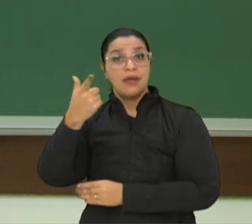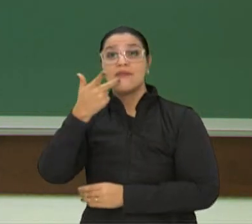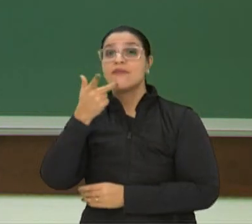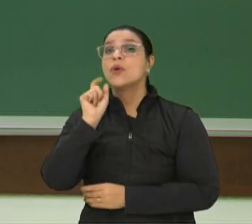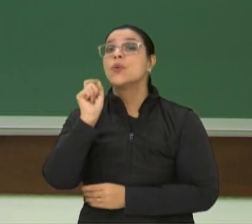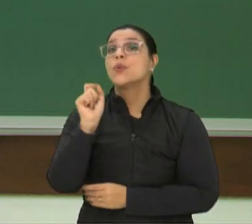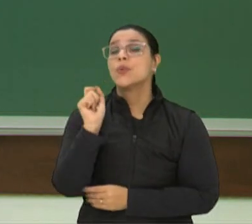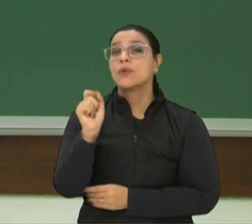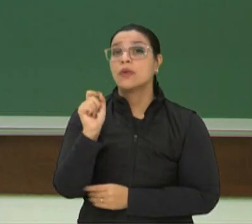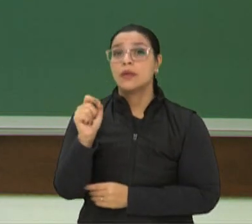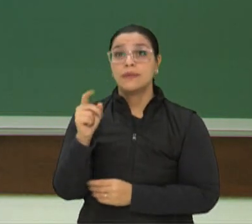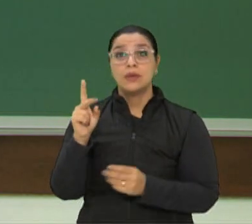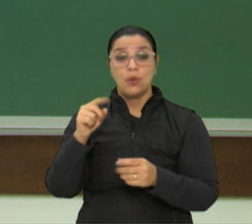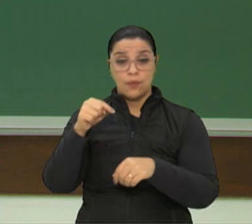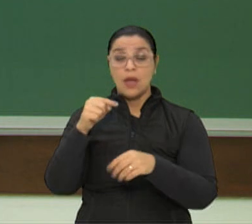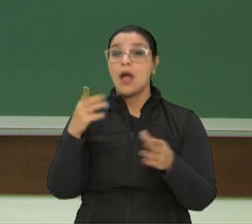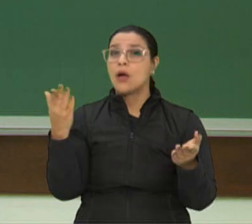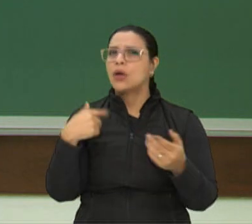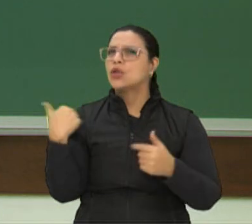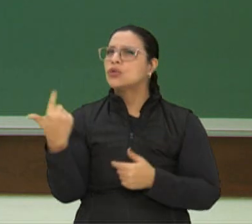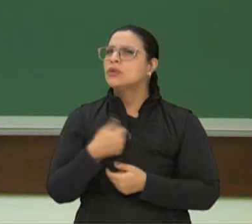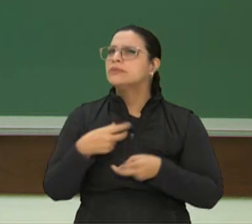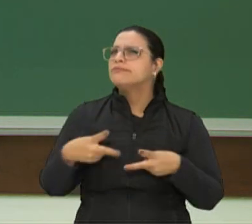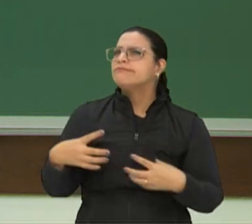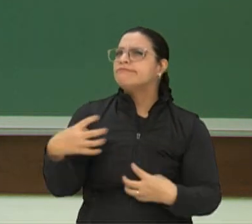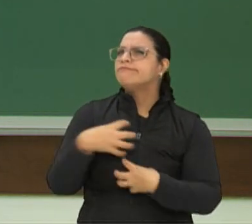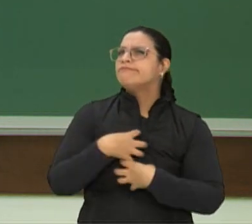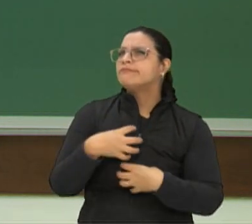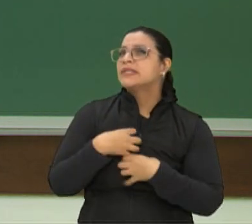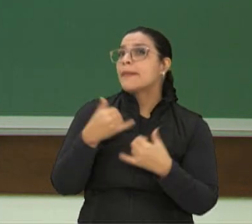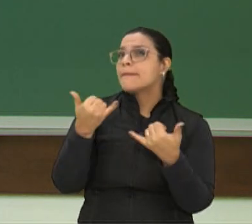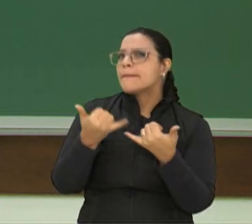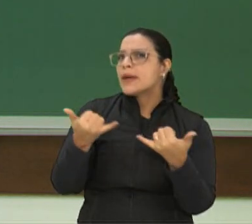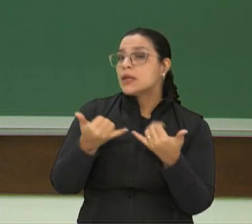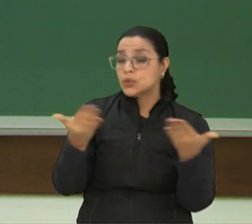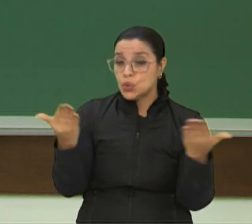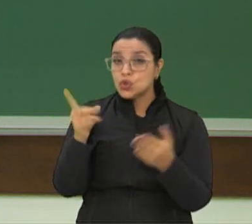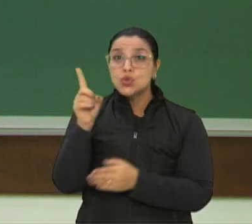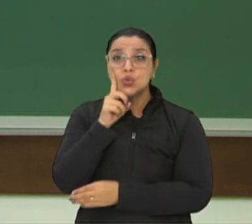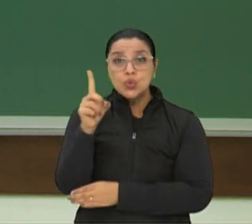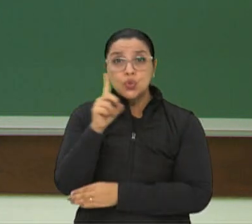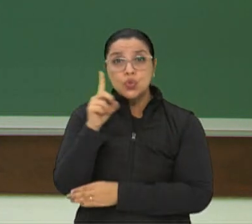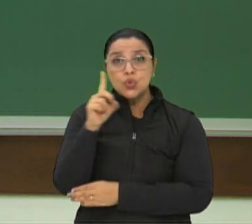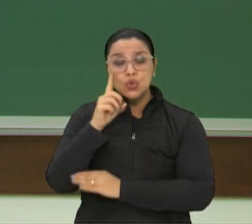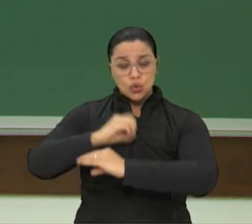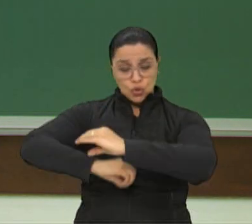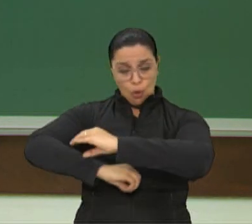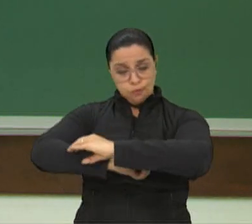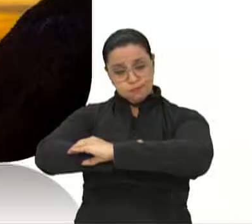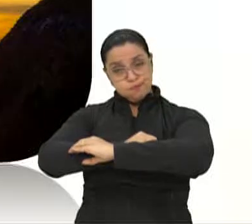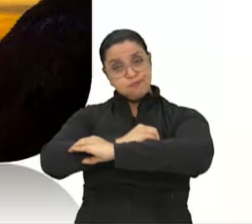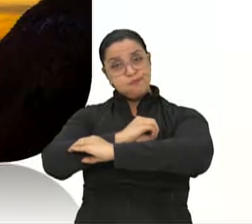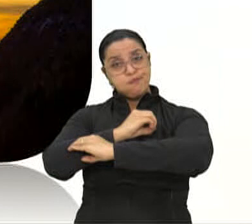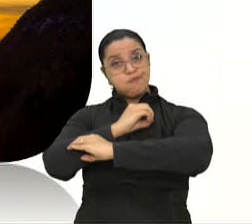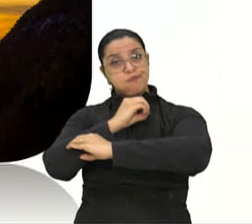seguinte, a gente tem a impressão de que por até hoje, todos os dias o sol nascer,